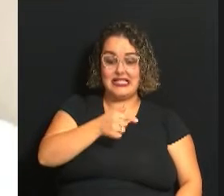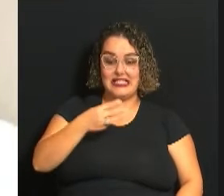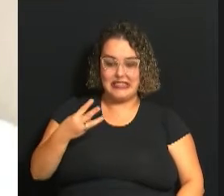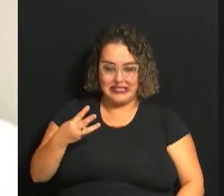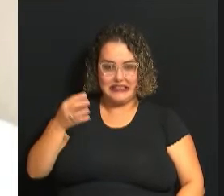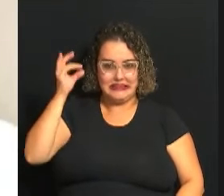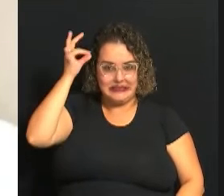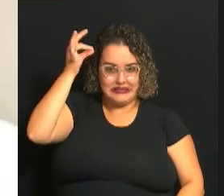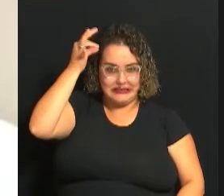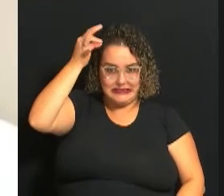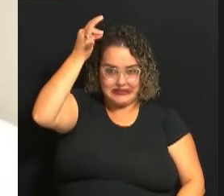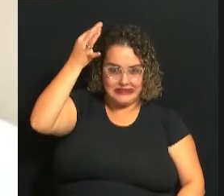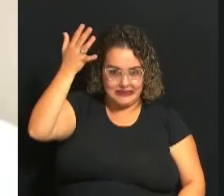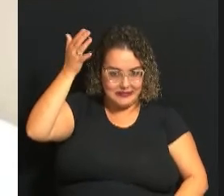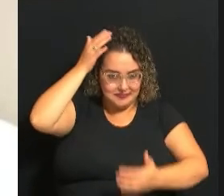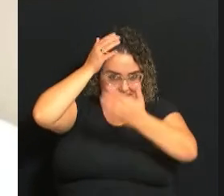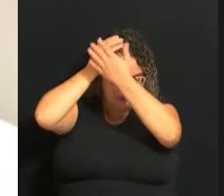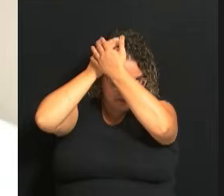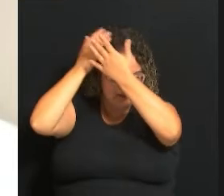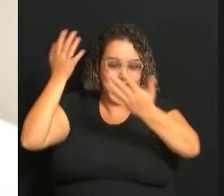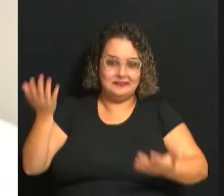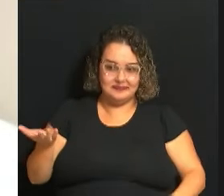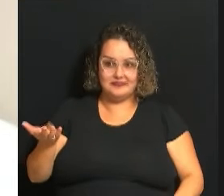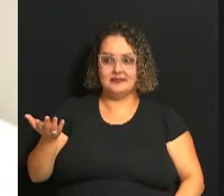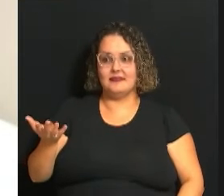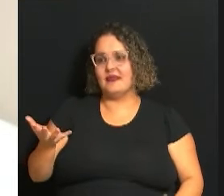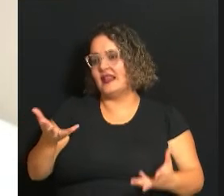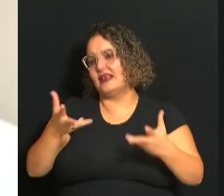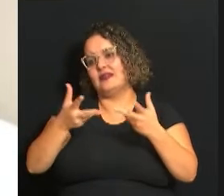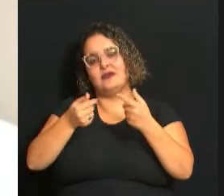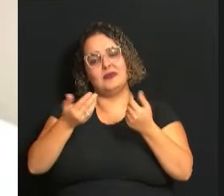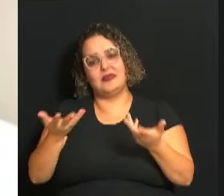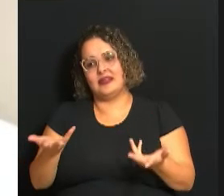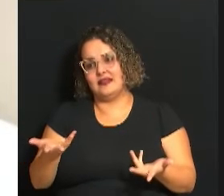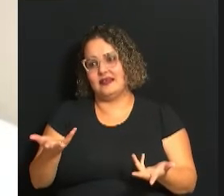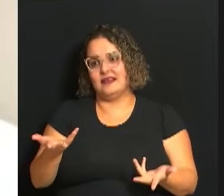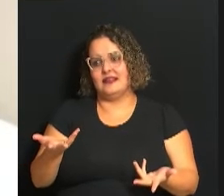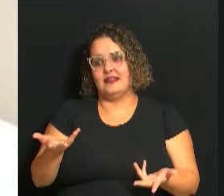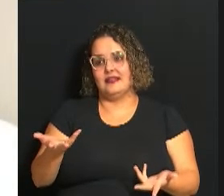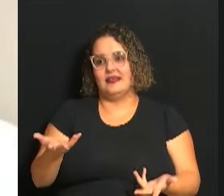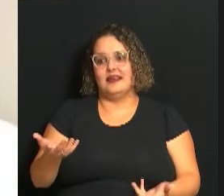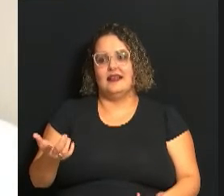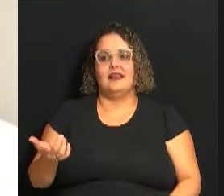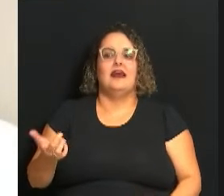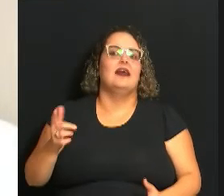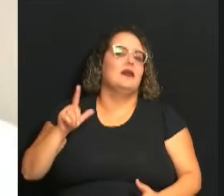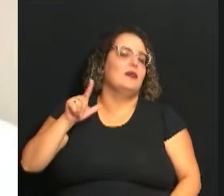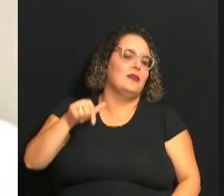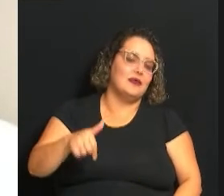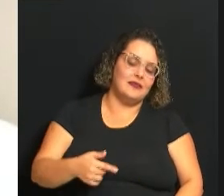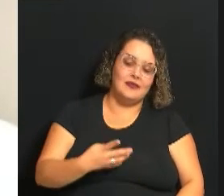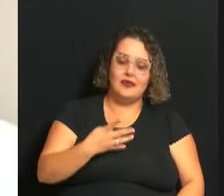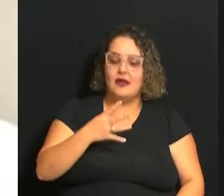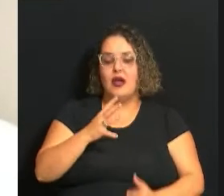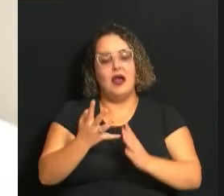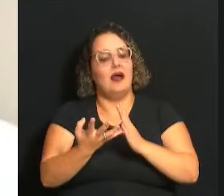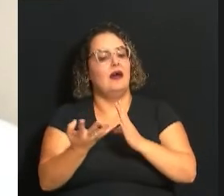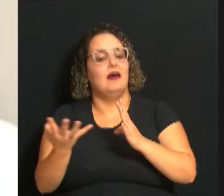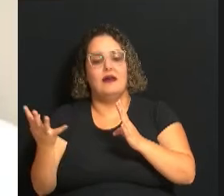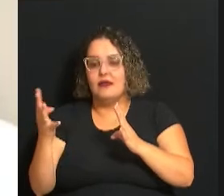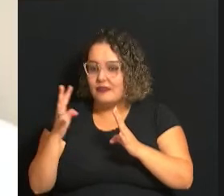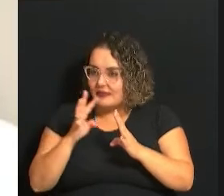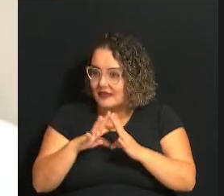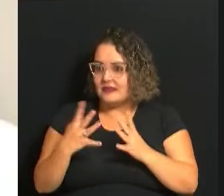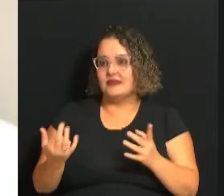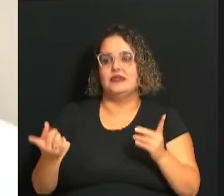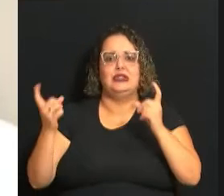foi perfeito, foi maravilhoso, e aí depois eu tive que, né, me fazer em quarentena, mas foi uma fase bem desafiadora, porque eu tinha